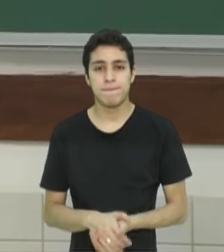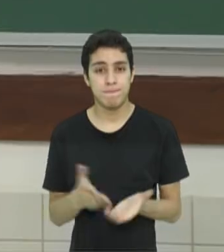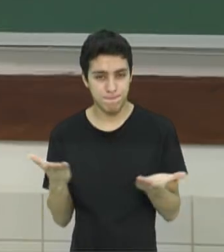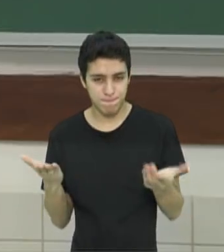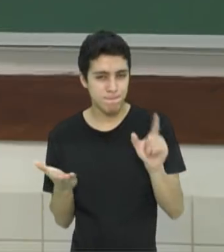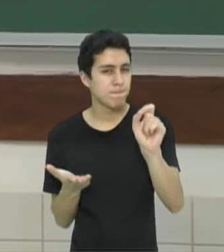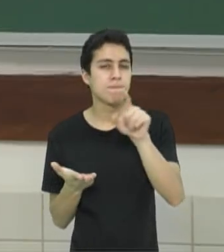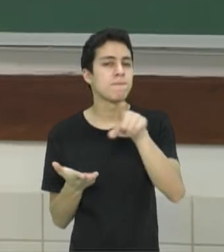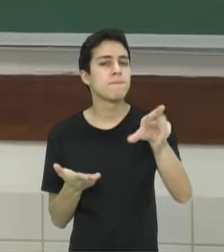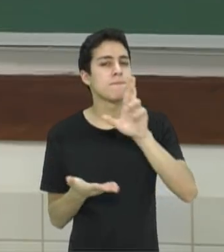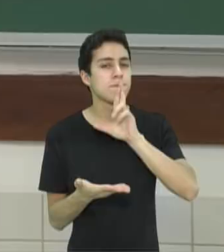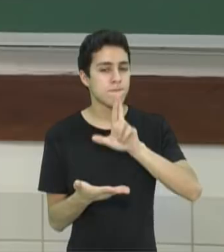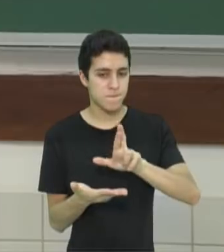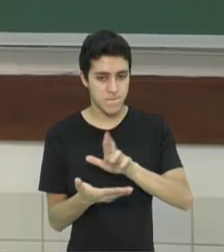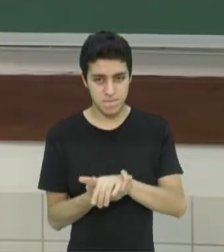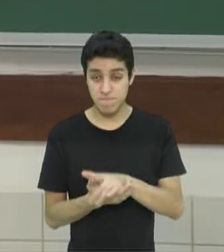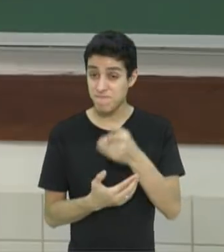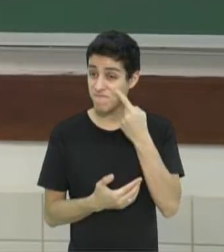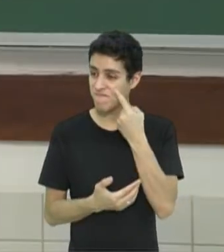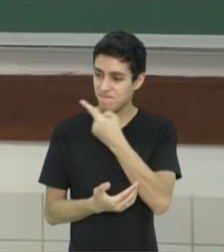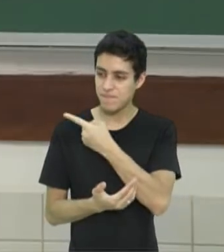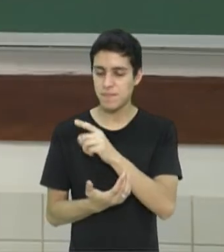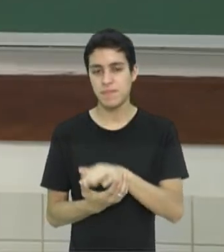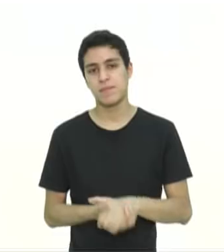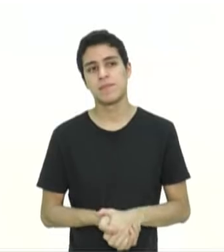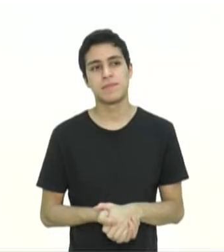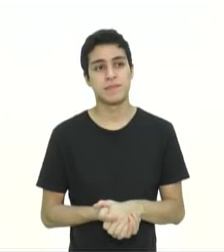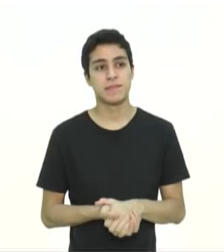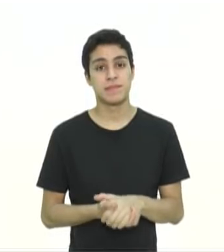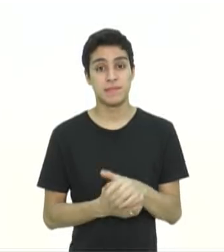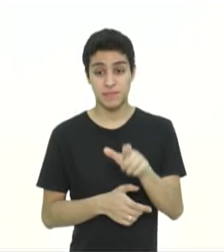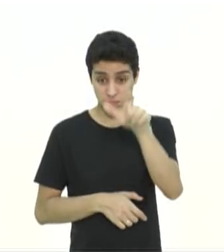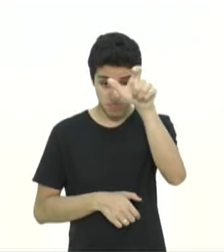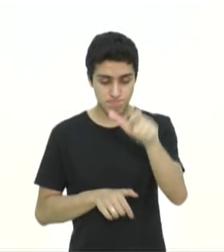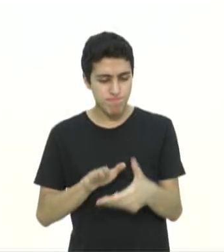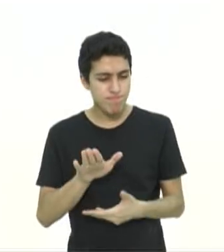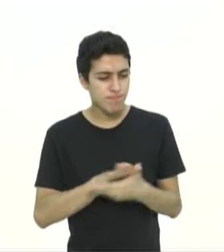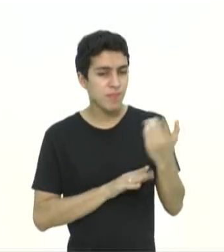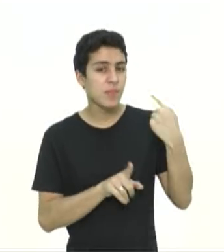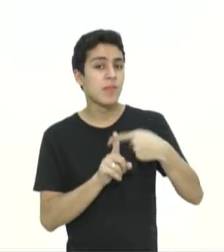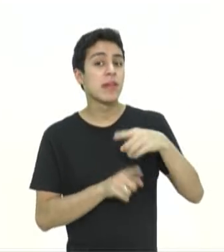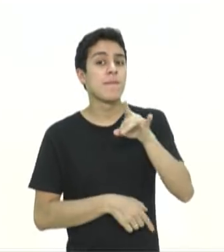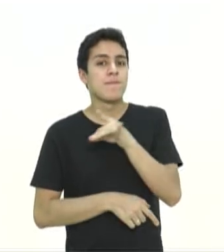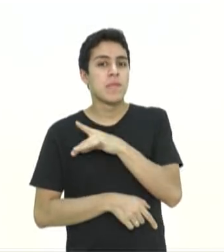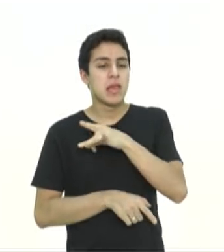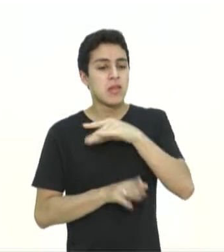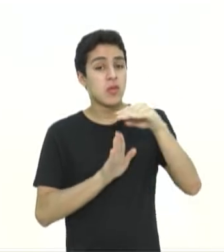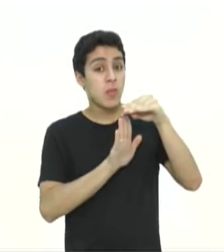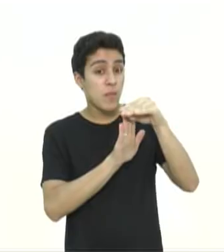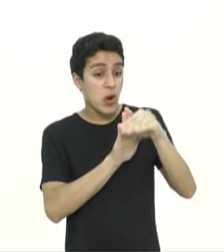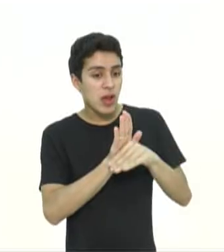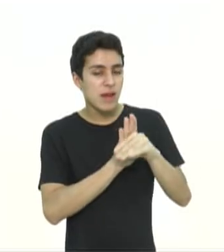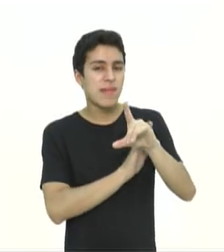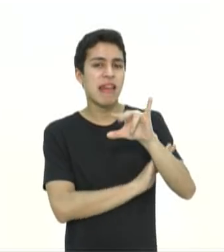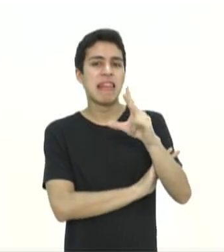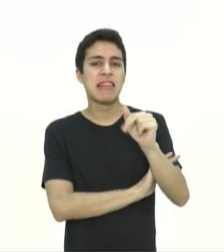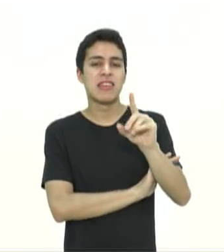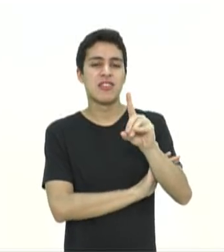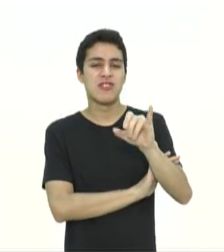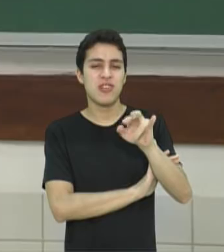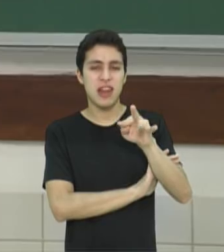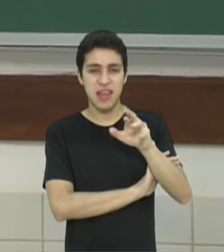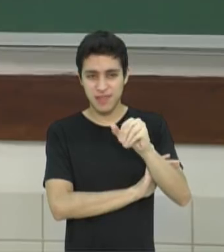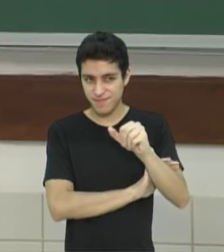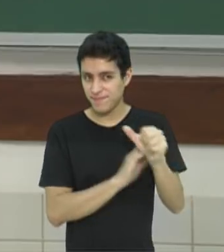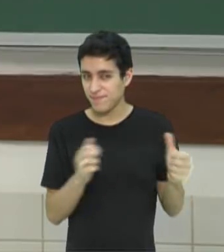E aí, o que que você respondeu? Vamos ver? Ele fugiu porque ele tinha medo do programa Linha Direta.